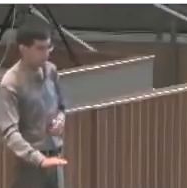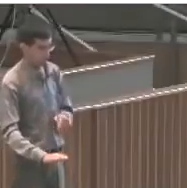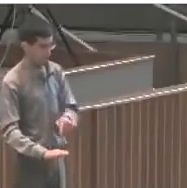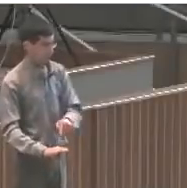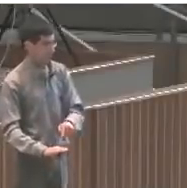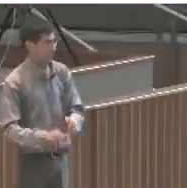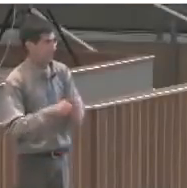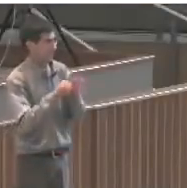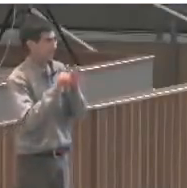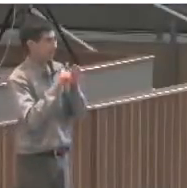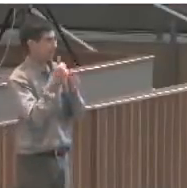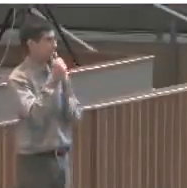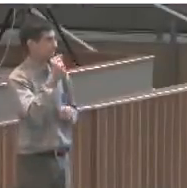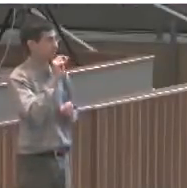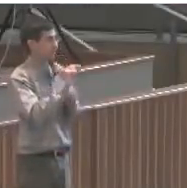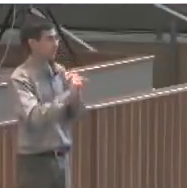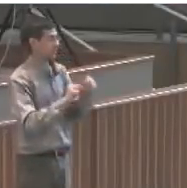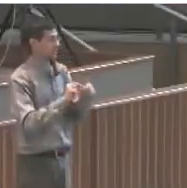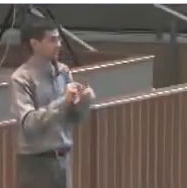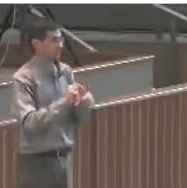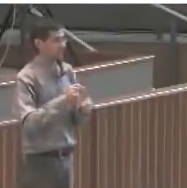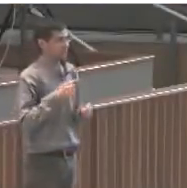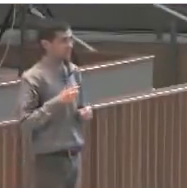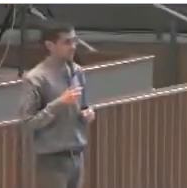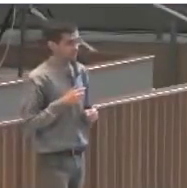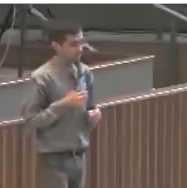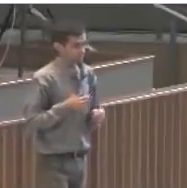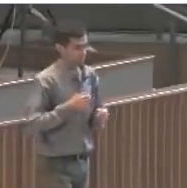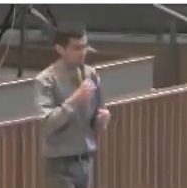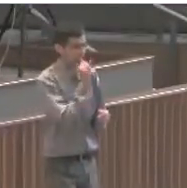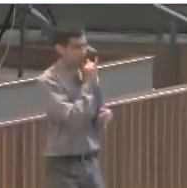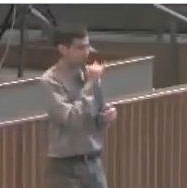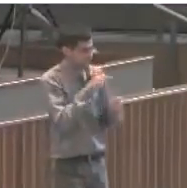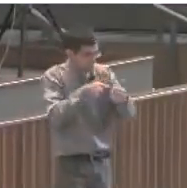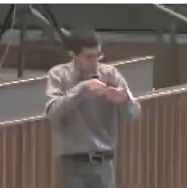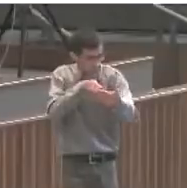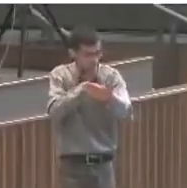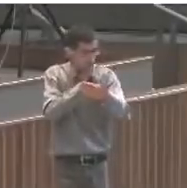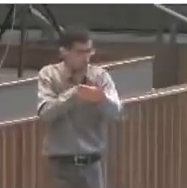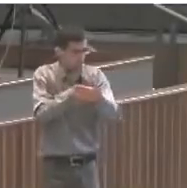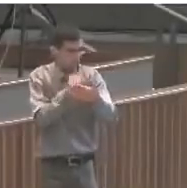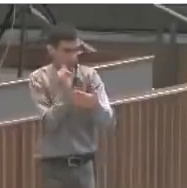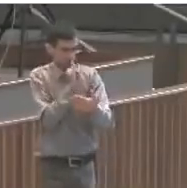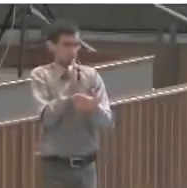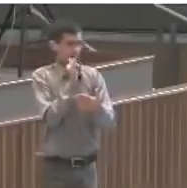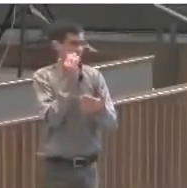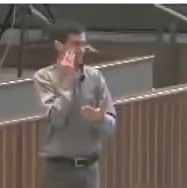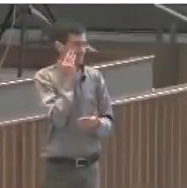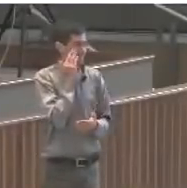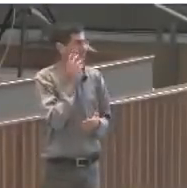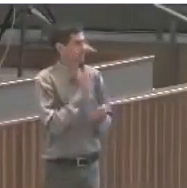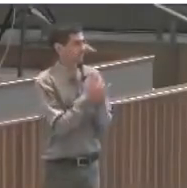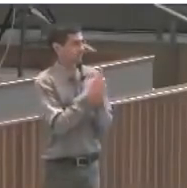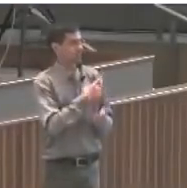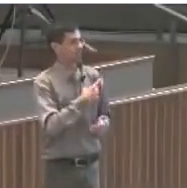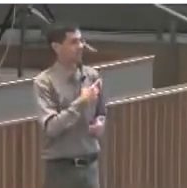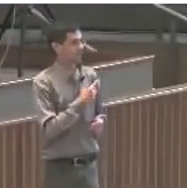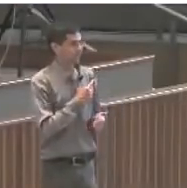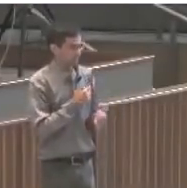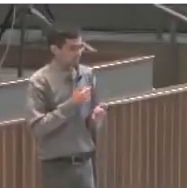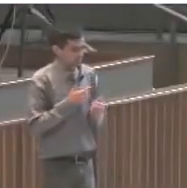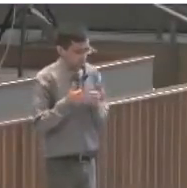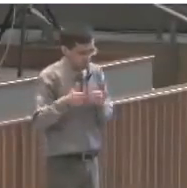vez que ele colocou a mão lá na tomada e levou aquele choque e aí cada vez que ele passava na